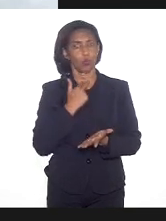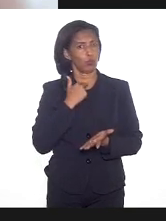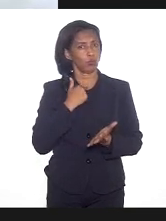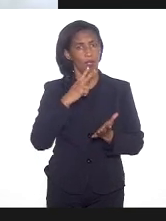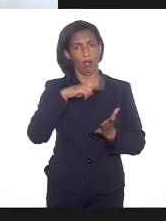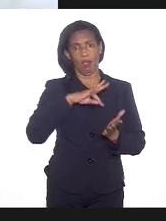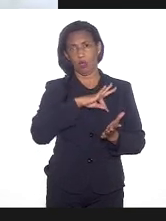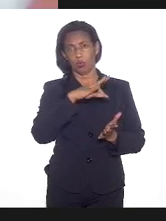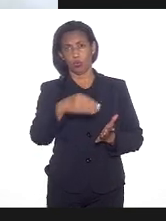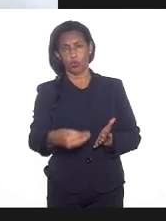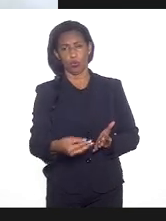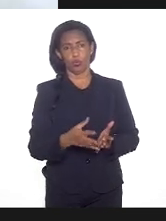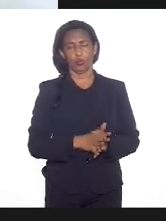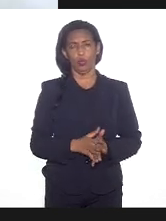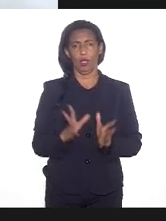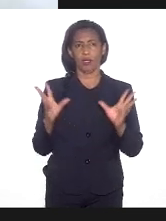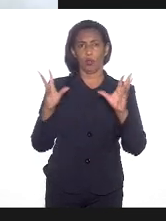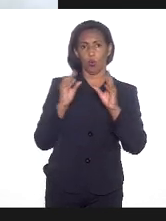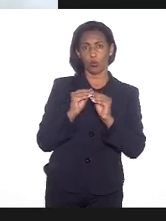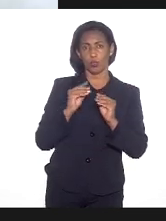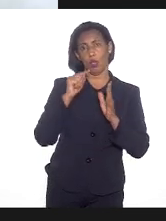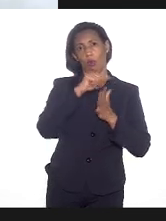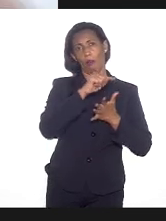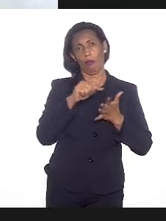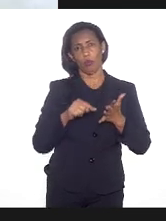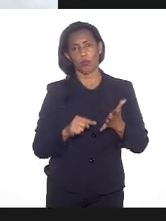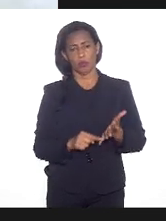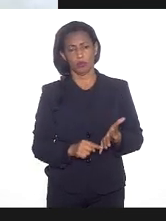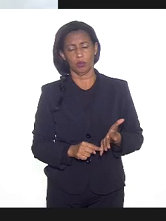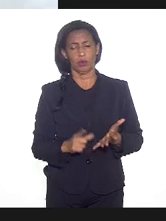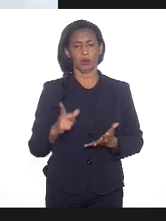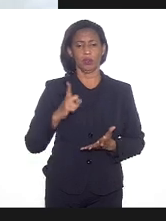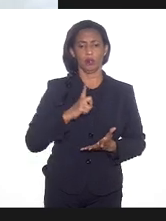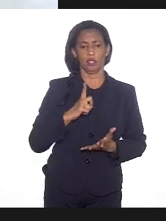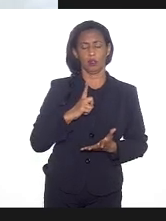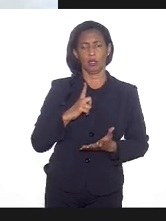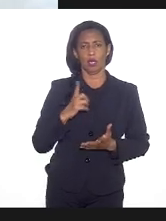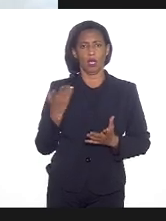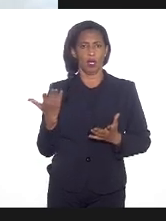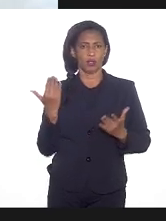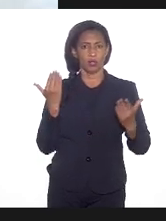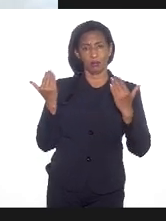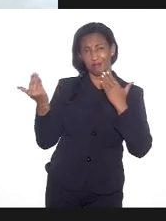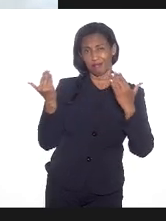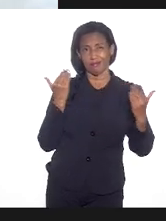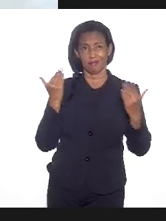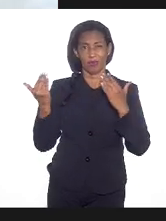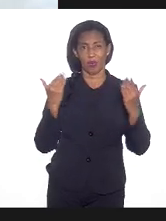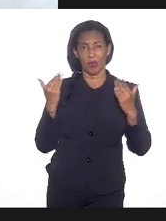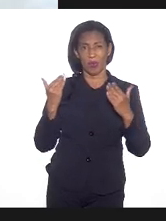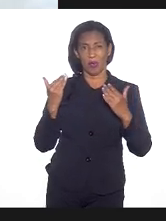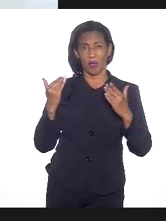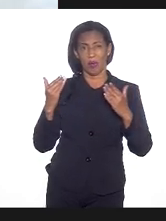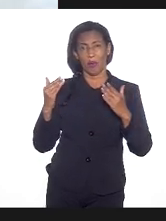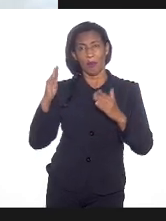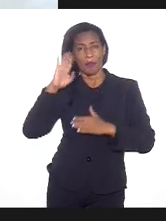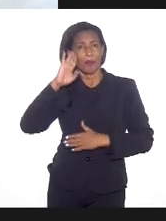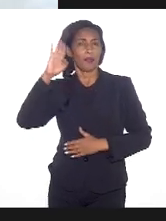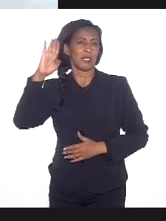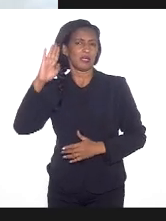tudo, entre conclusões e apontamentos, a gente tenta sintetizar o grosso do